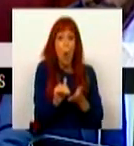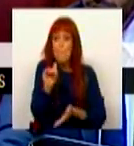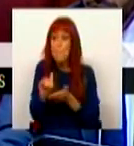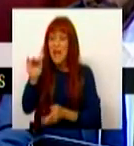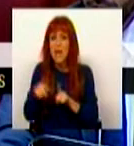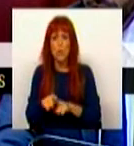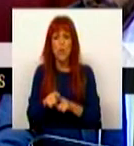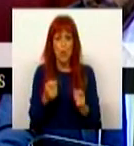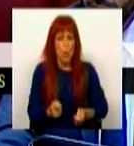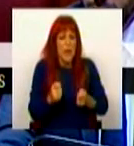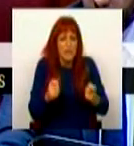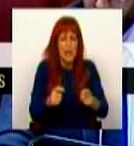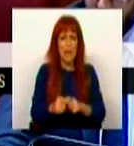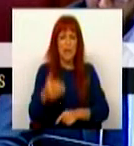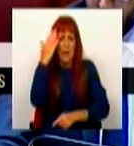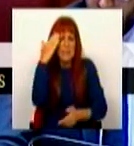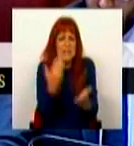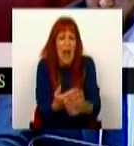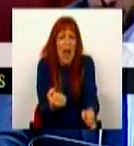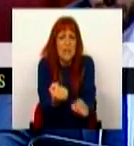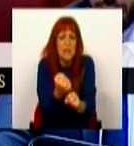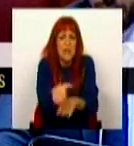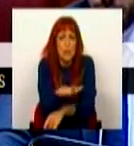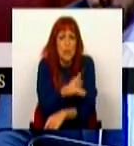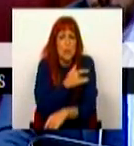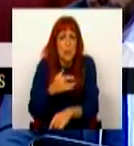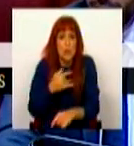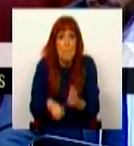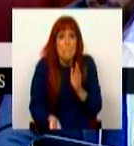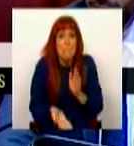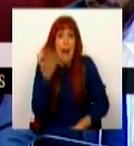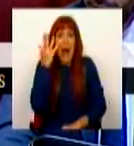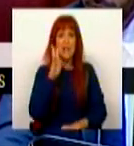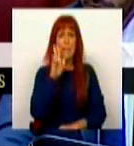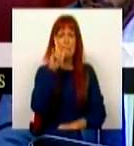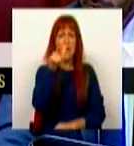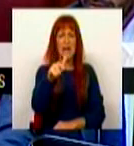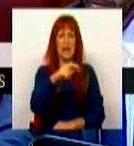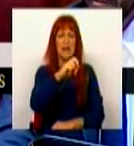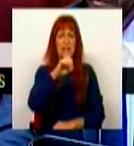no investimento na capacitação do Serviço Nacional de Saúde. São mais 1.300